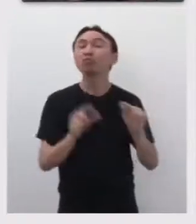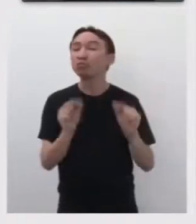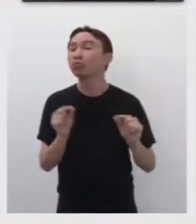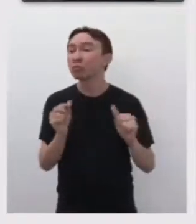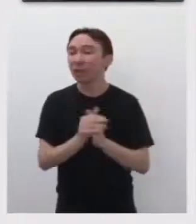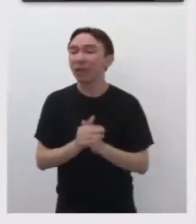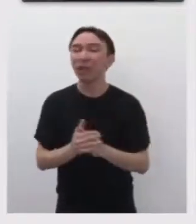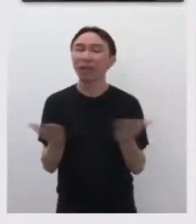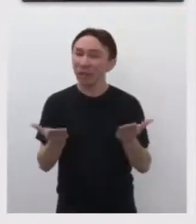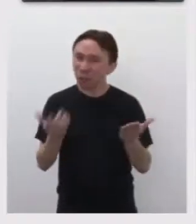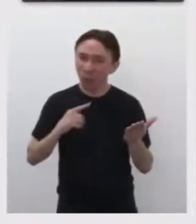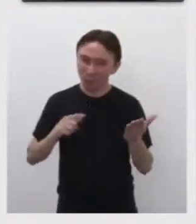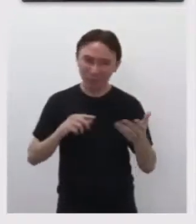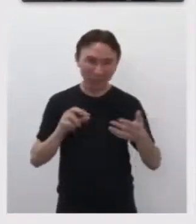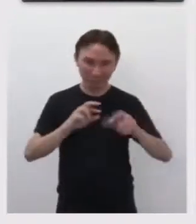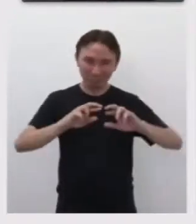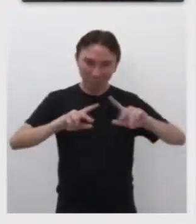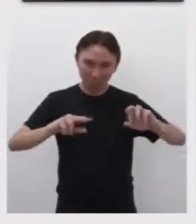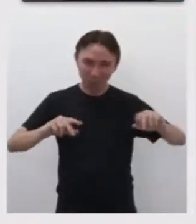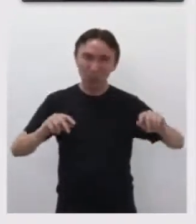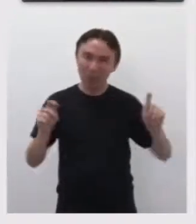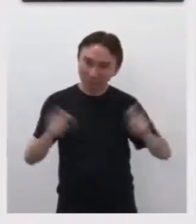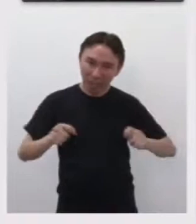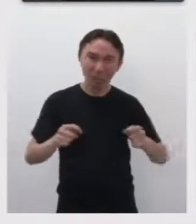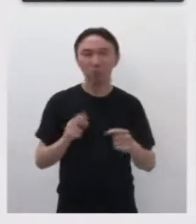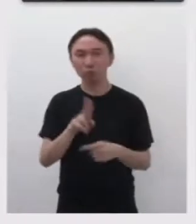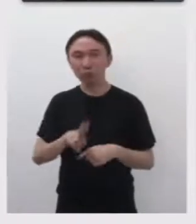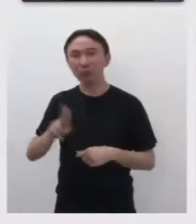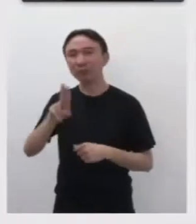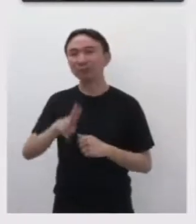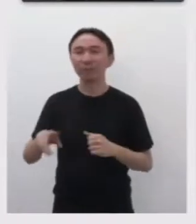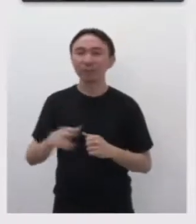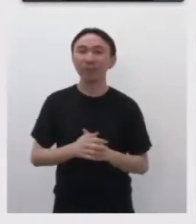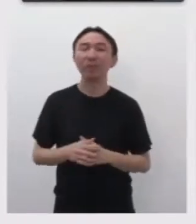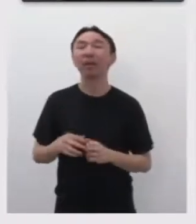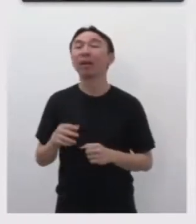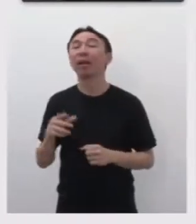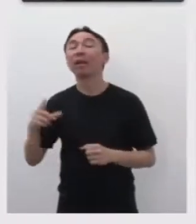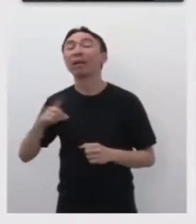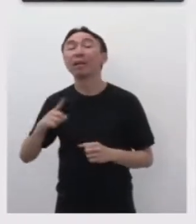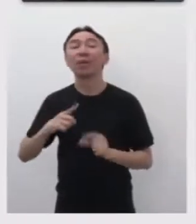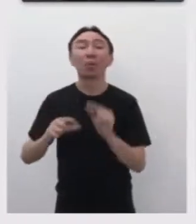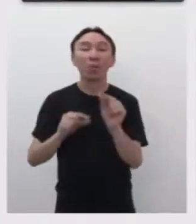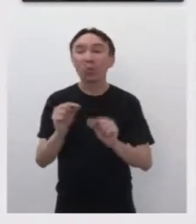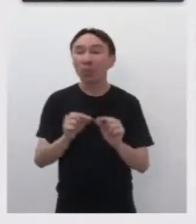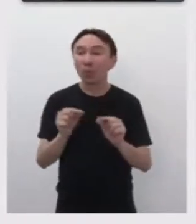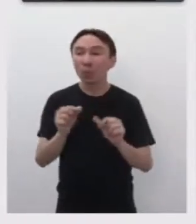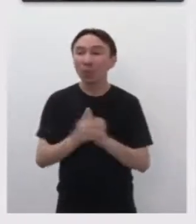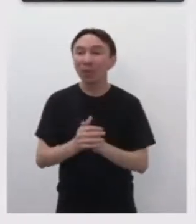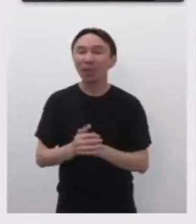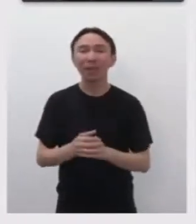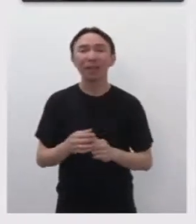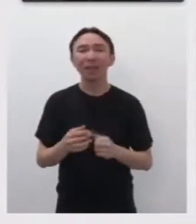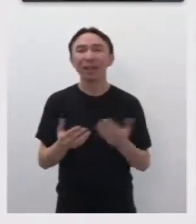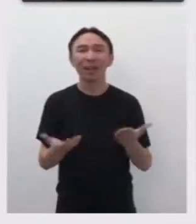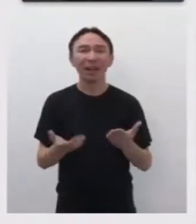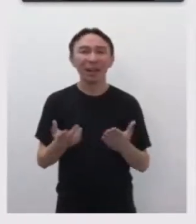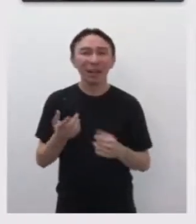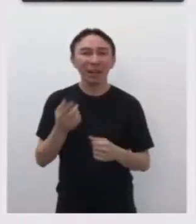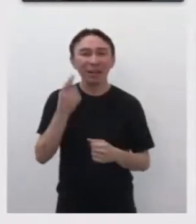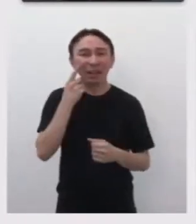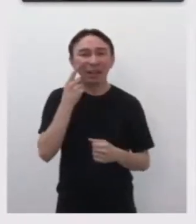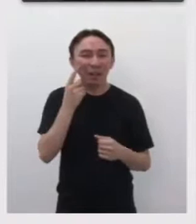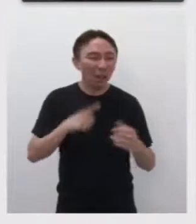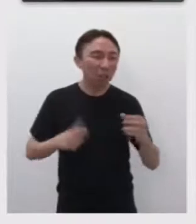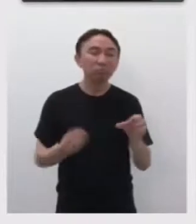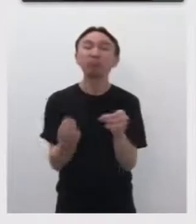na nossa ferramenta. Uma coisa que a gente fez aqui, que é bem bacana, é a gente colocou um conteúdo também de exatas básicas, que é um